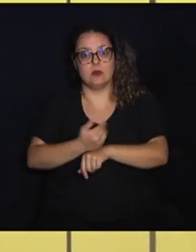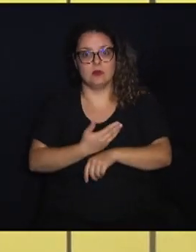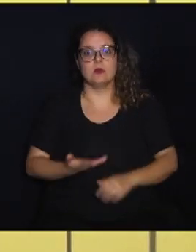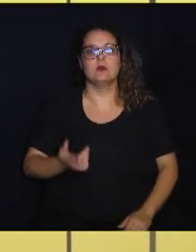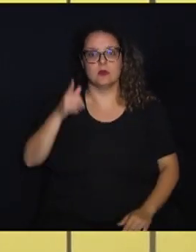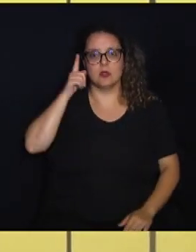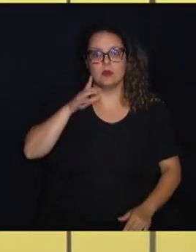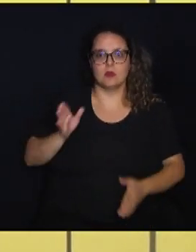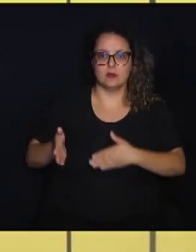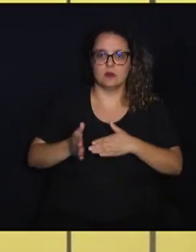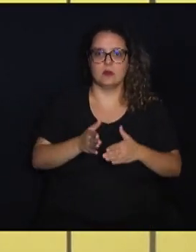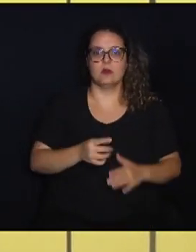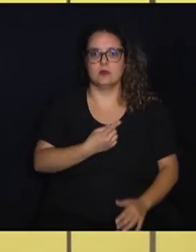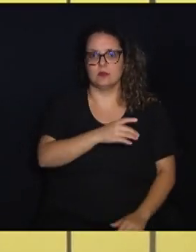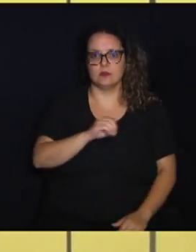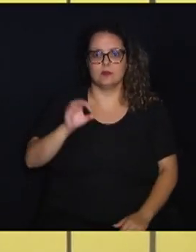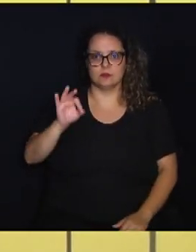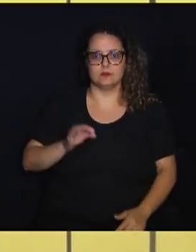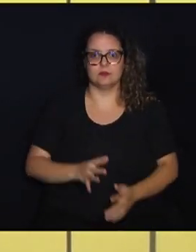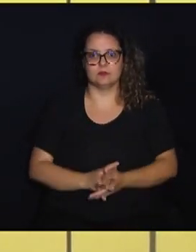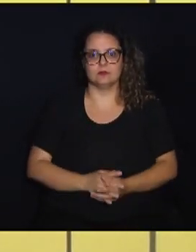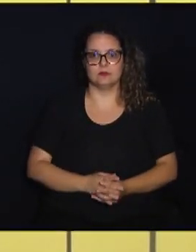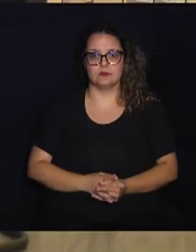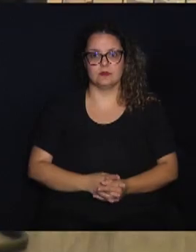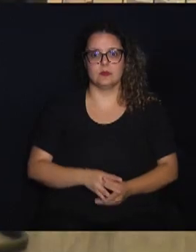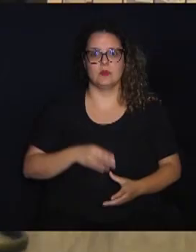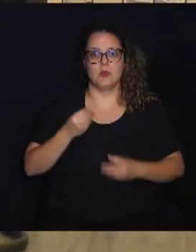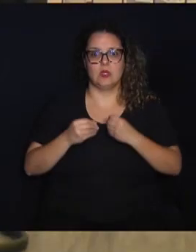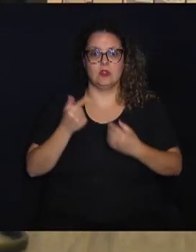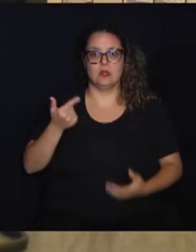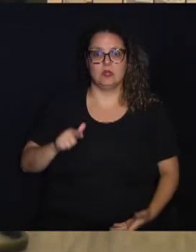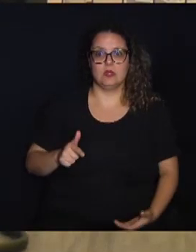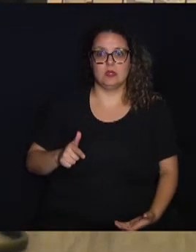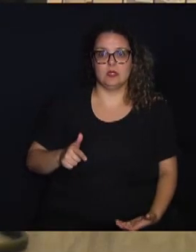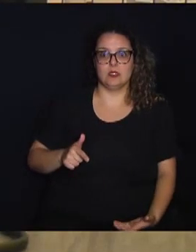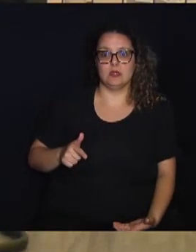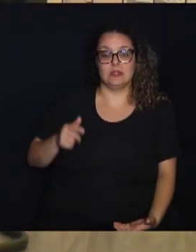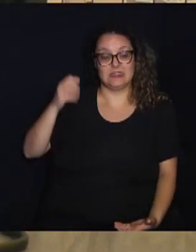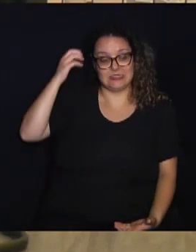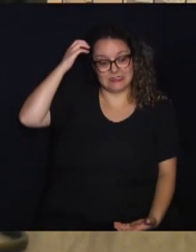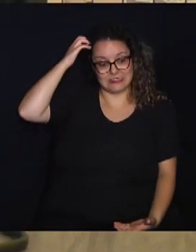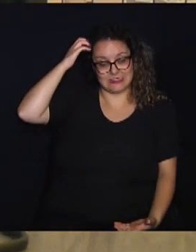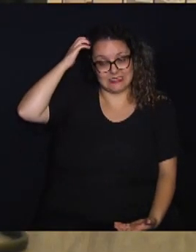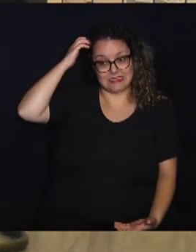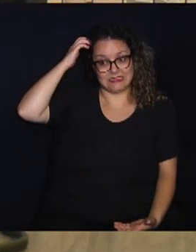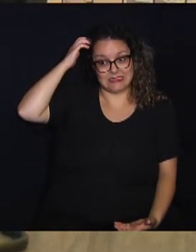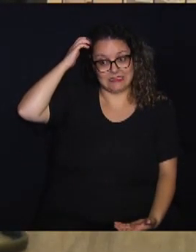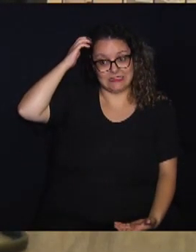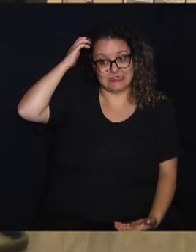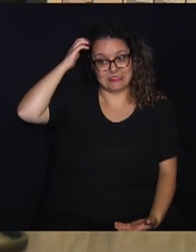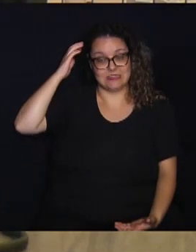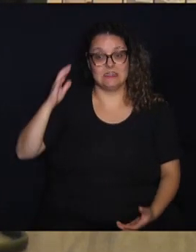seguir, 100%. E como manter a constância? É